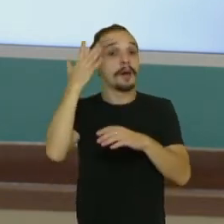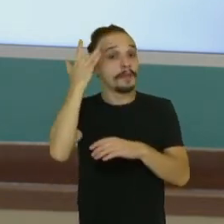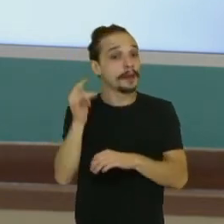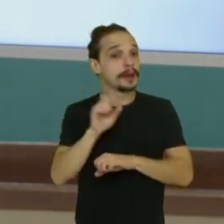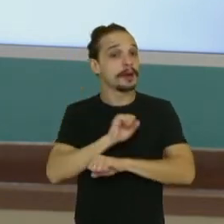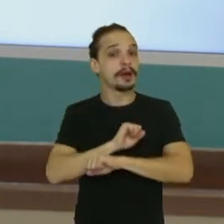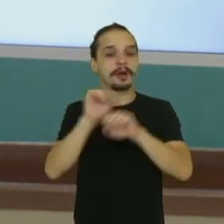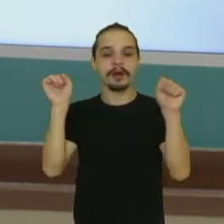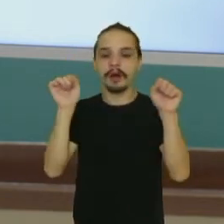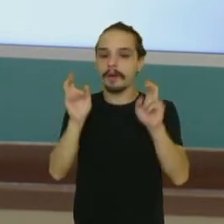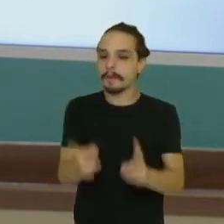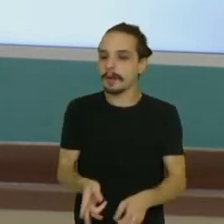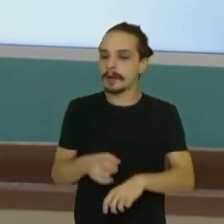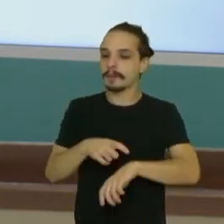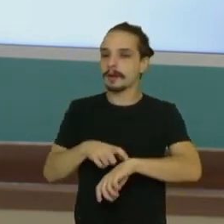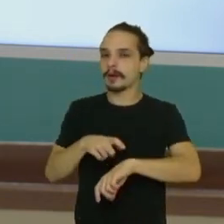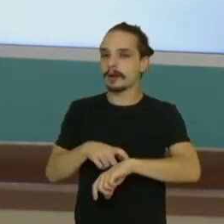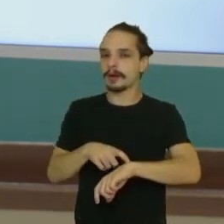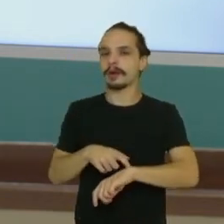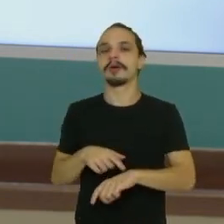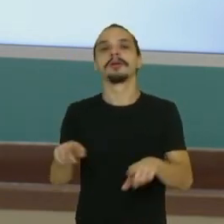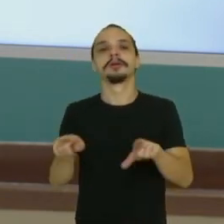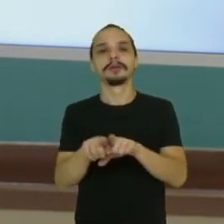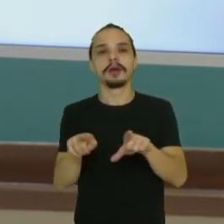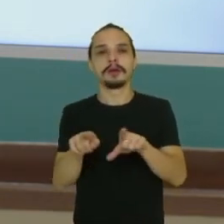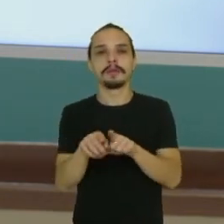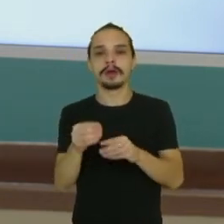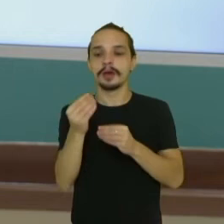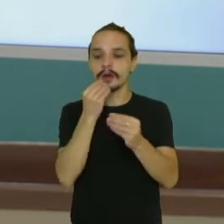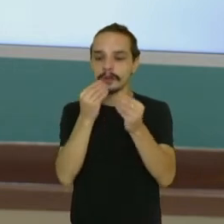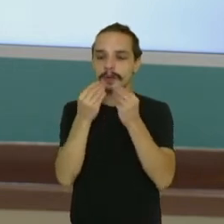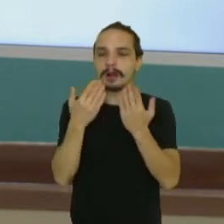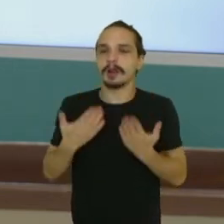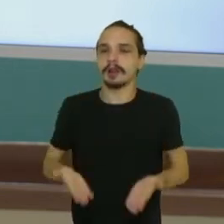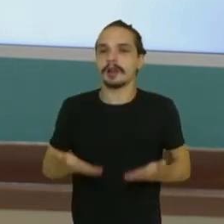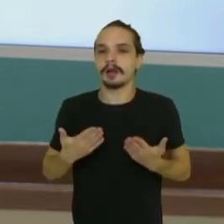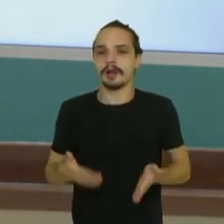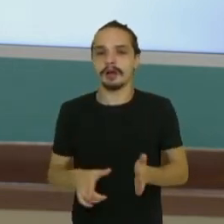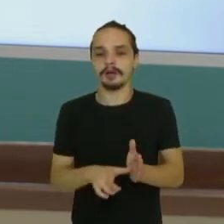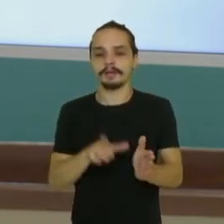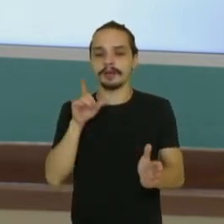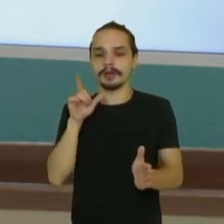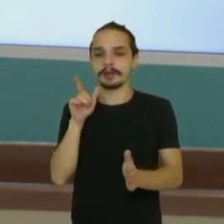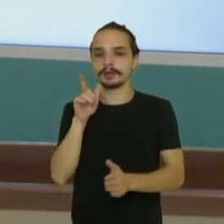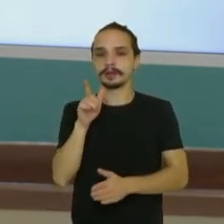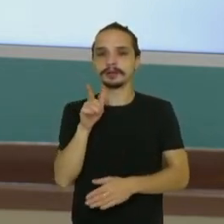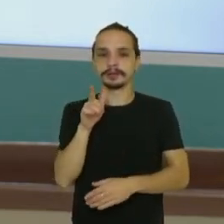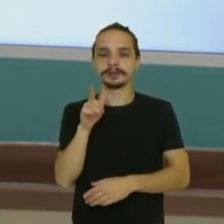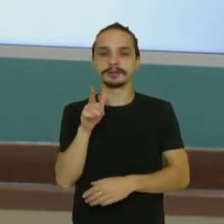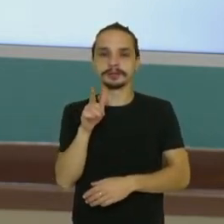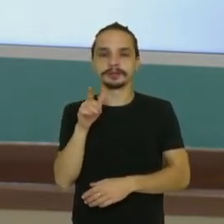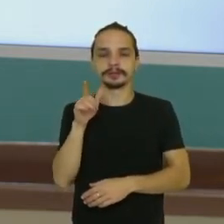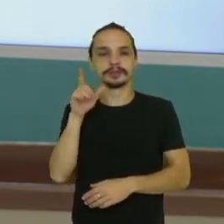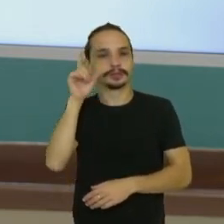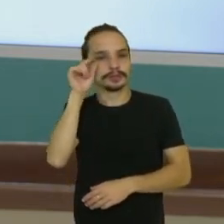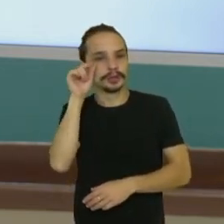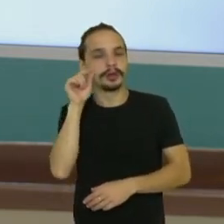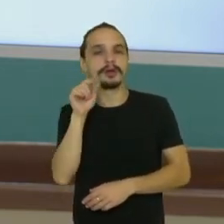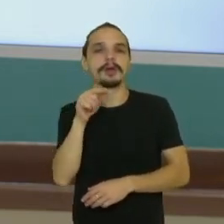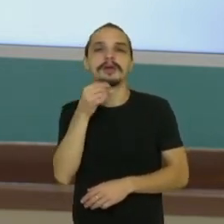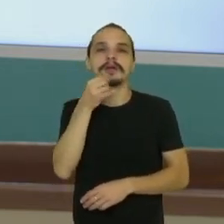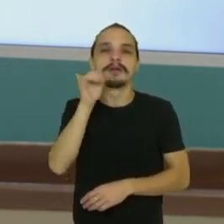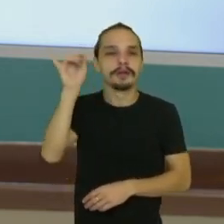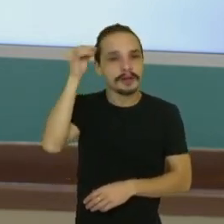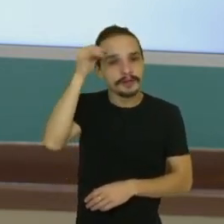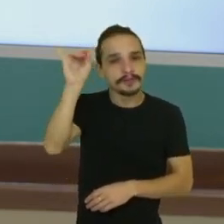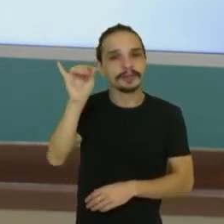acordo no mesmo horário né claro uma alimentação leve antes de dormir né evite tomar bebidas como café a ter um